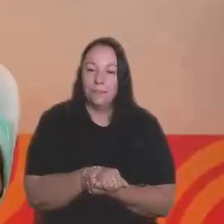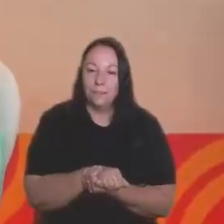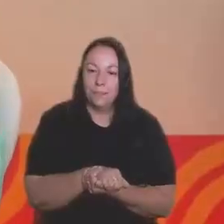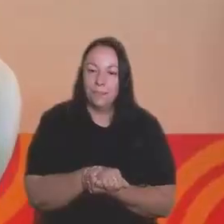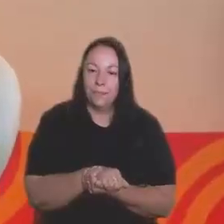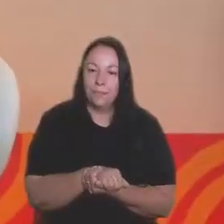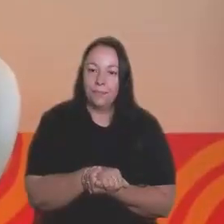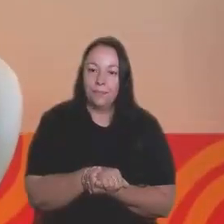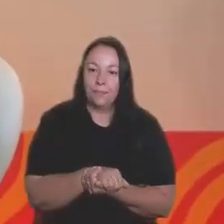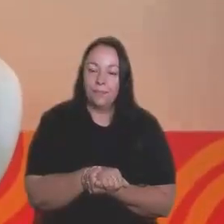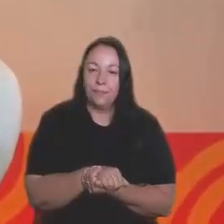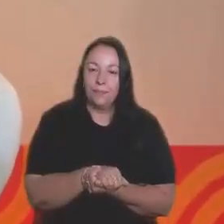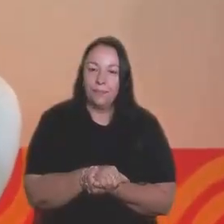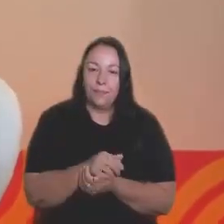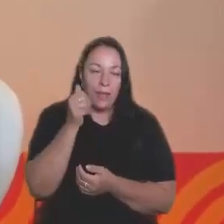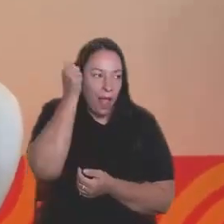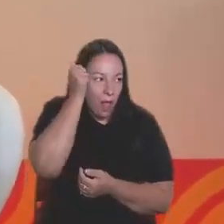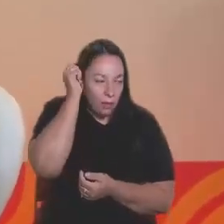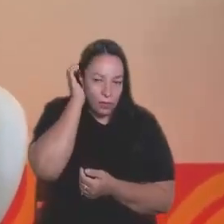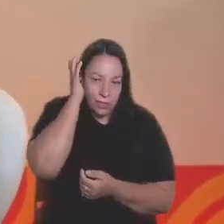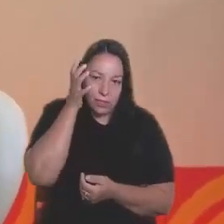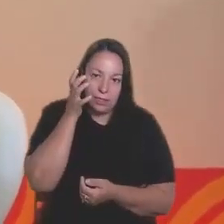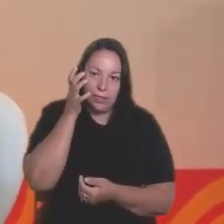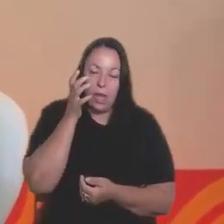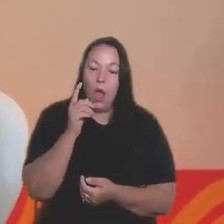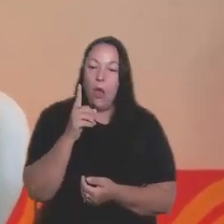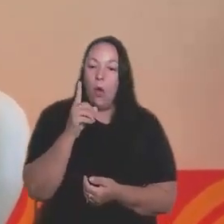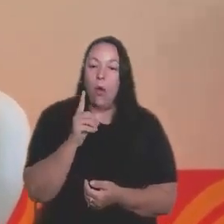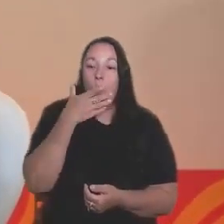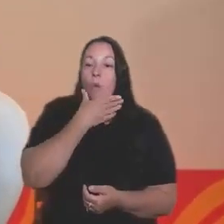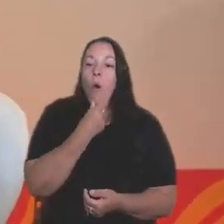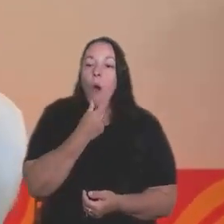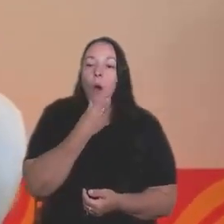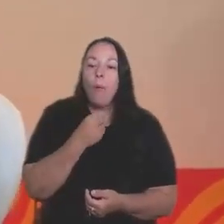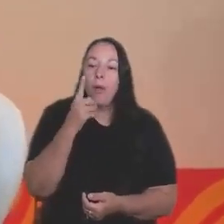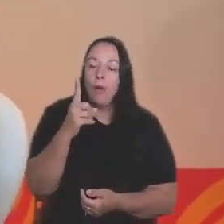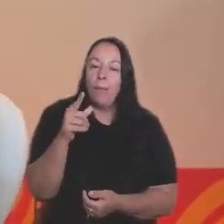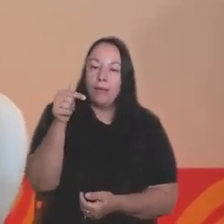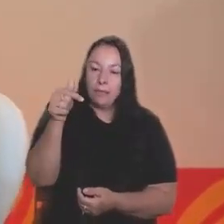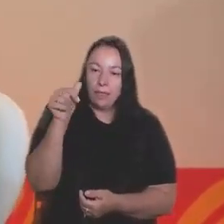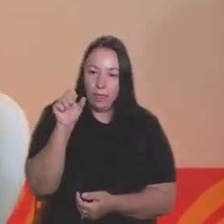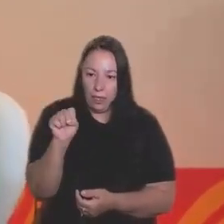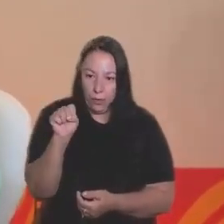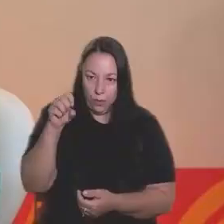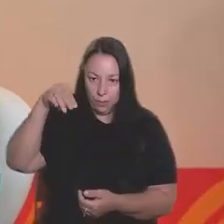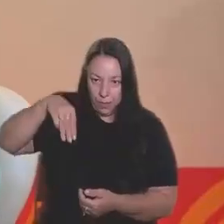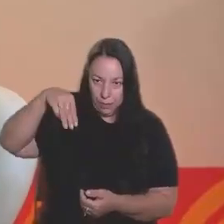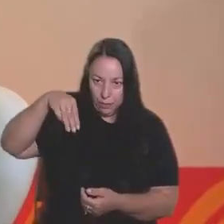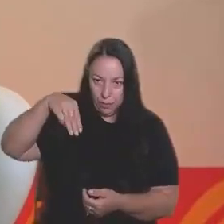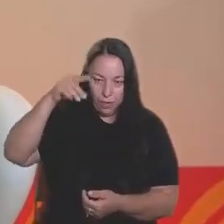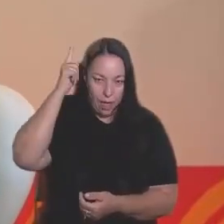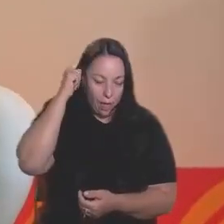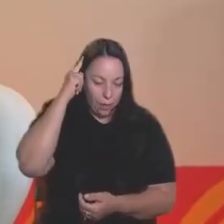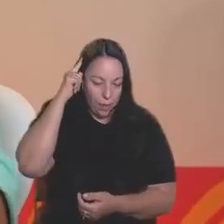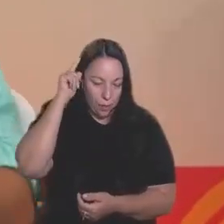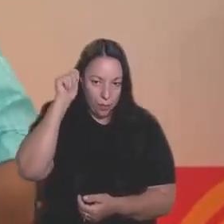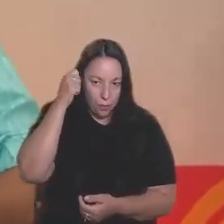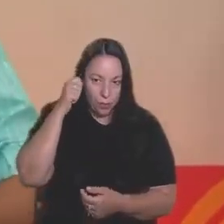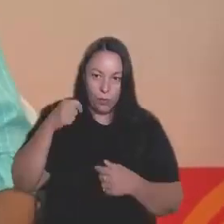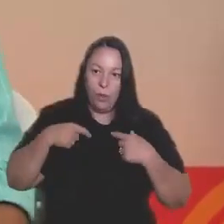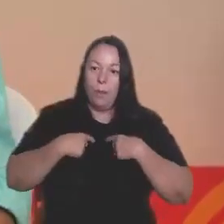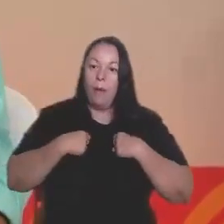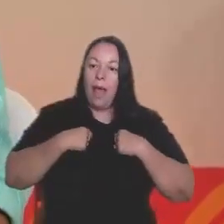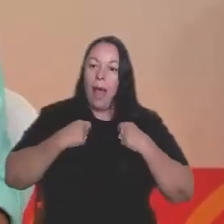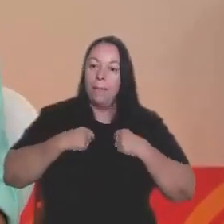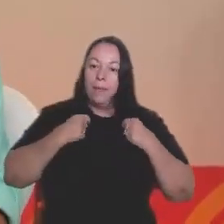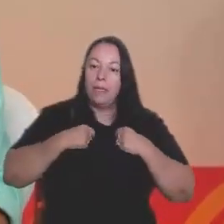calça preta. Usa óculos retangulares de aro fino e leva no pescoço o crachá dos participantes do evento. A segunda pessoa sentada